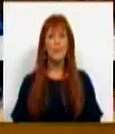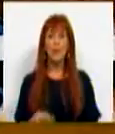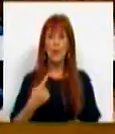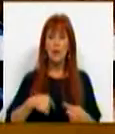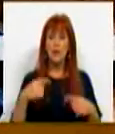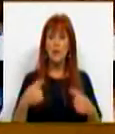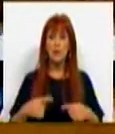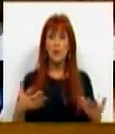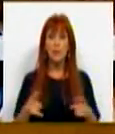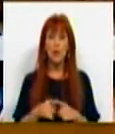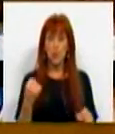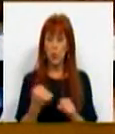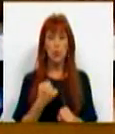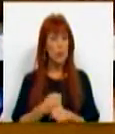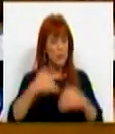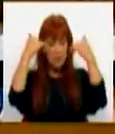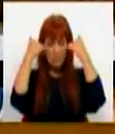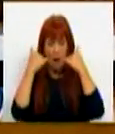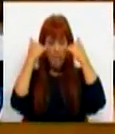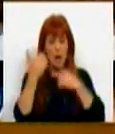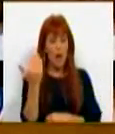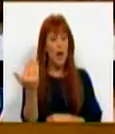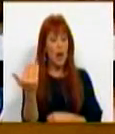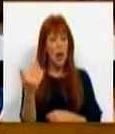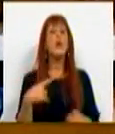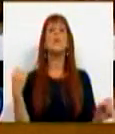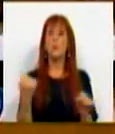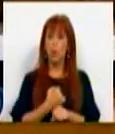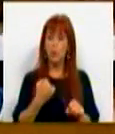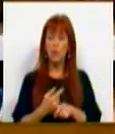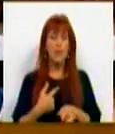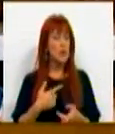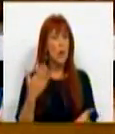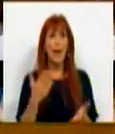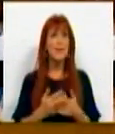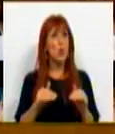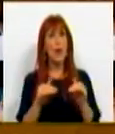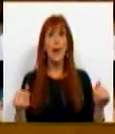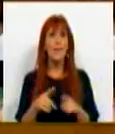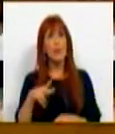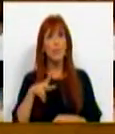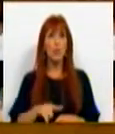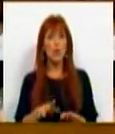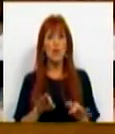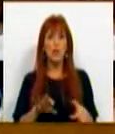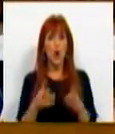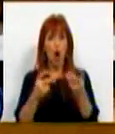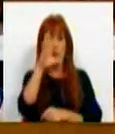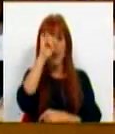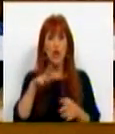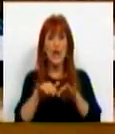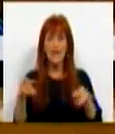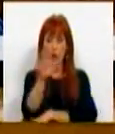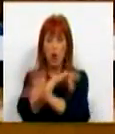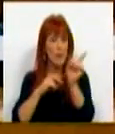Nós temos um trabalho árduo pela frente, um trabalho que não é só ao nível nacional com este Orçamento de Estado, é ao nível